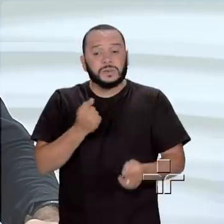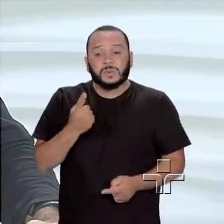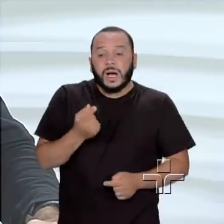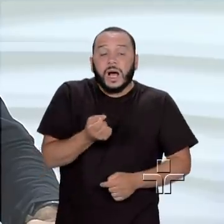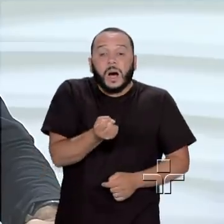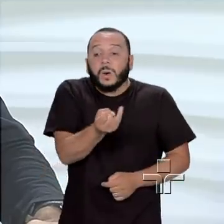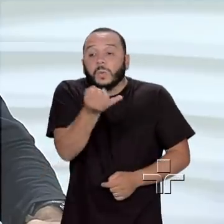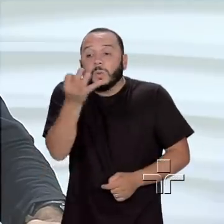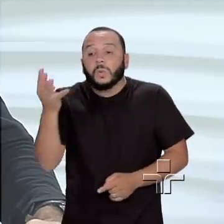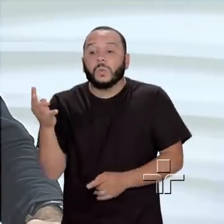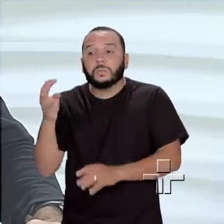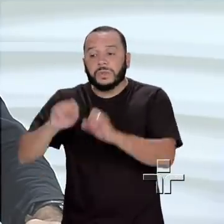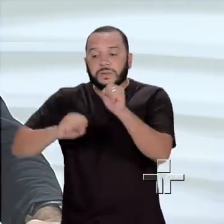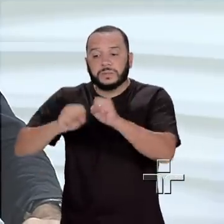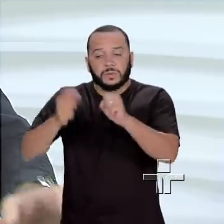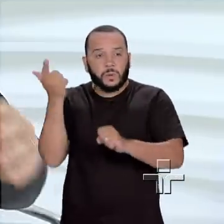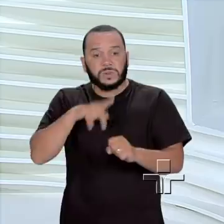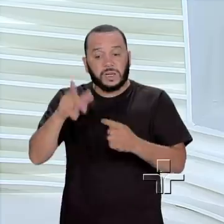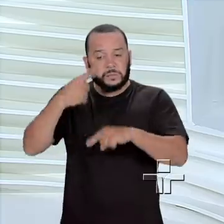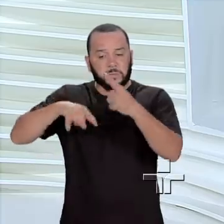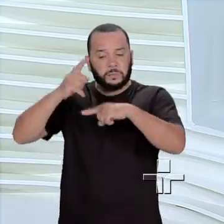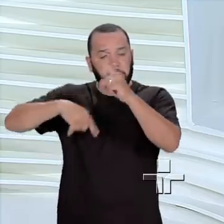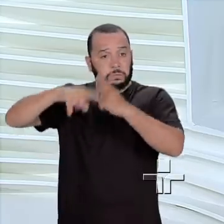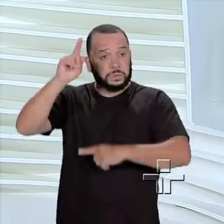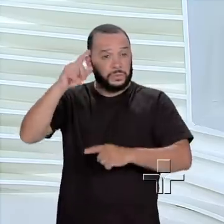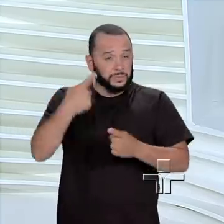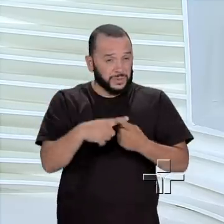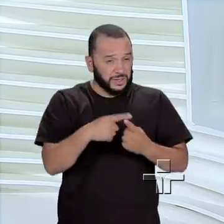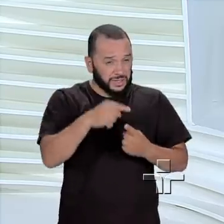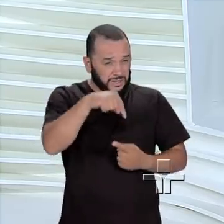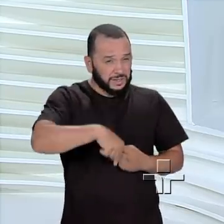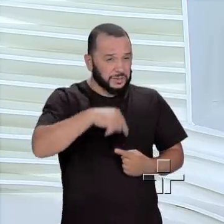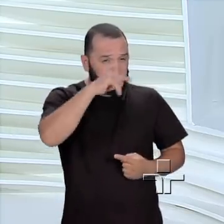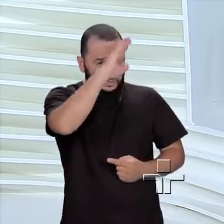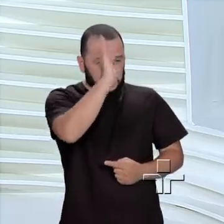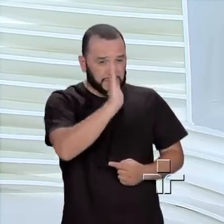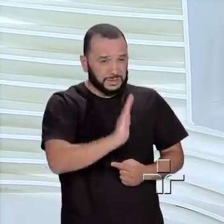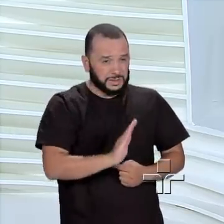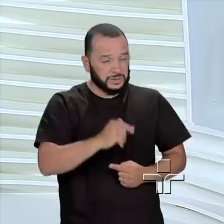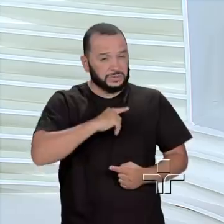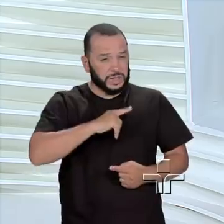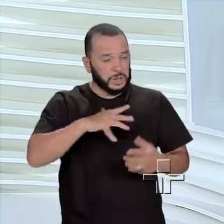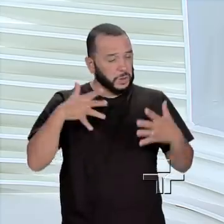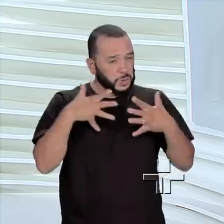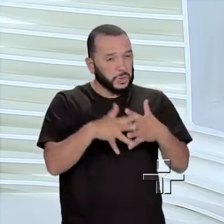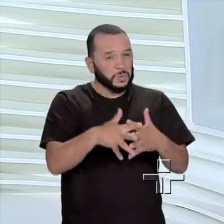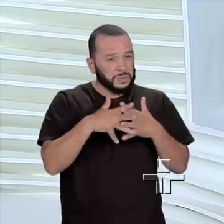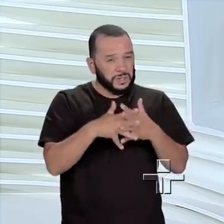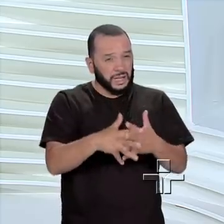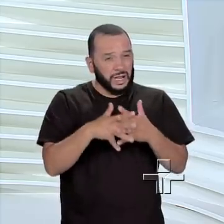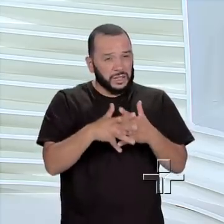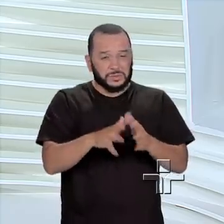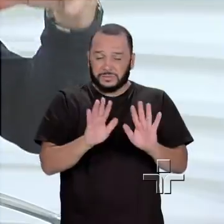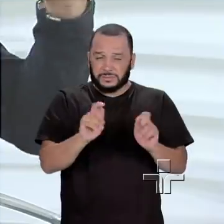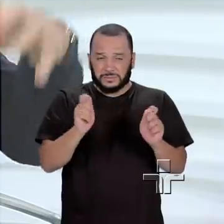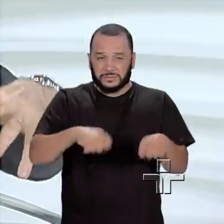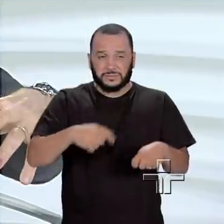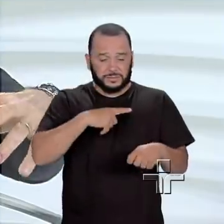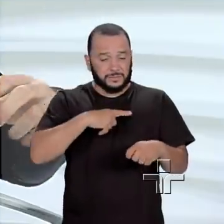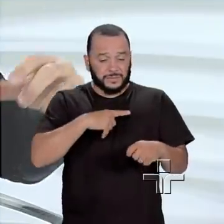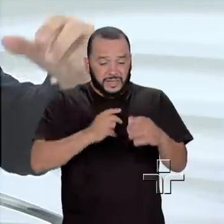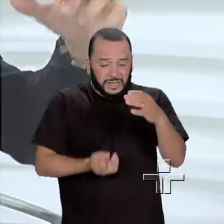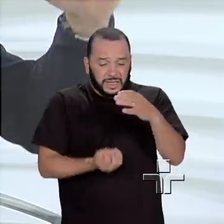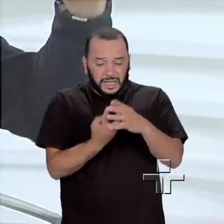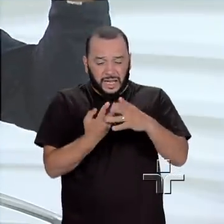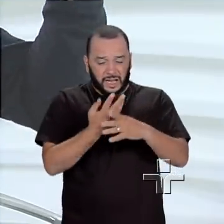simples. O Brasil é um país tão complicado que você fazer uma empresa global a partir das bases de execução do negócio, na